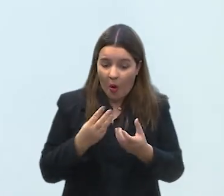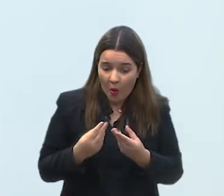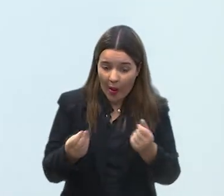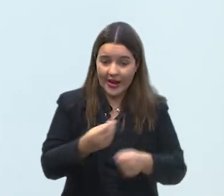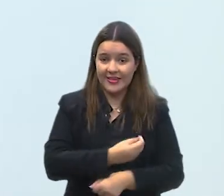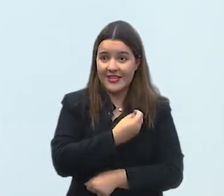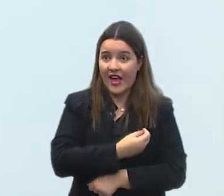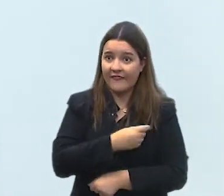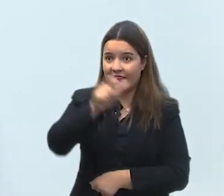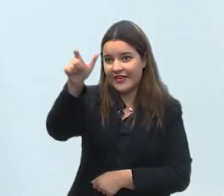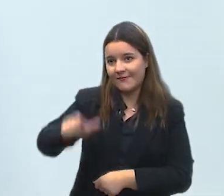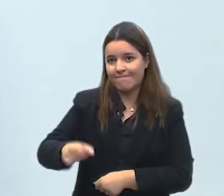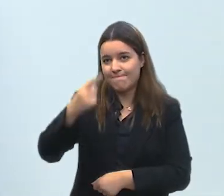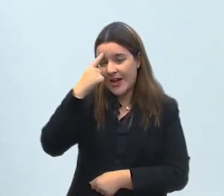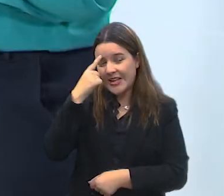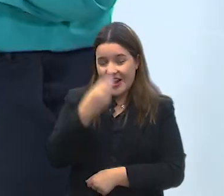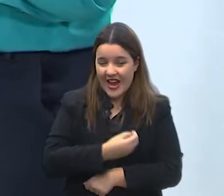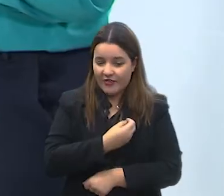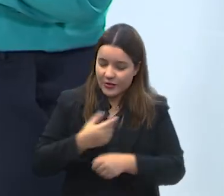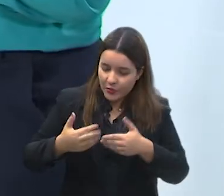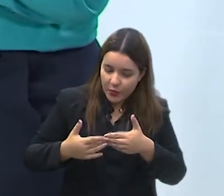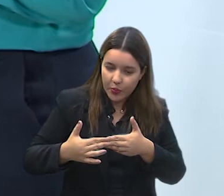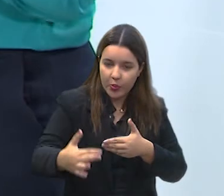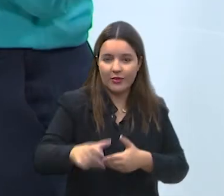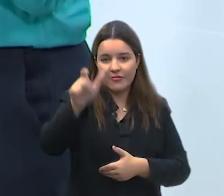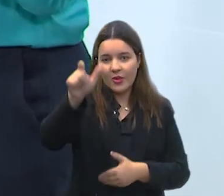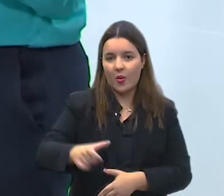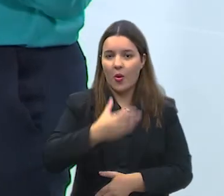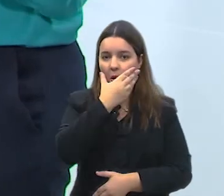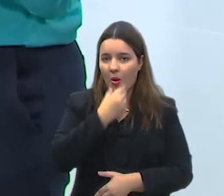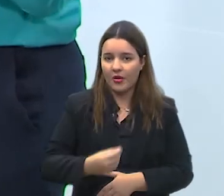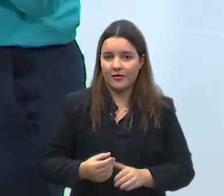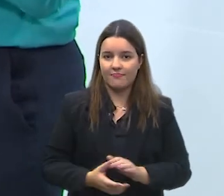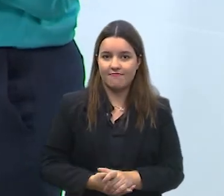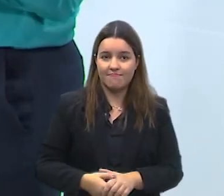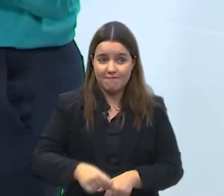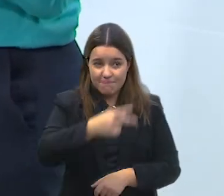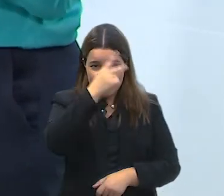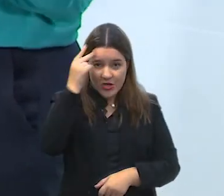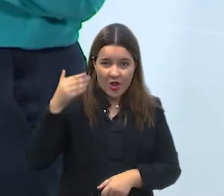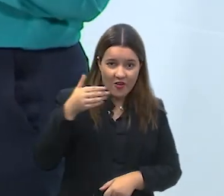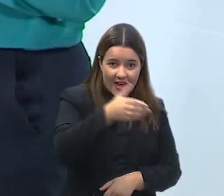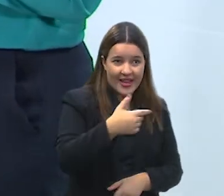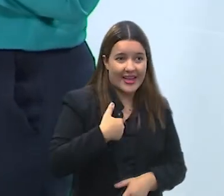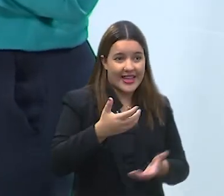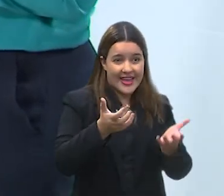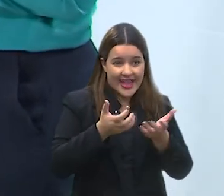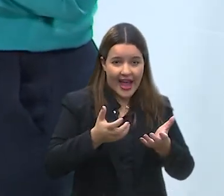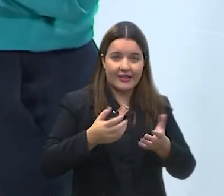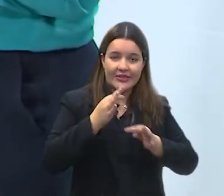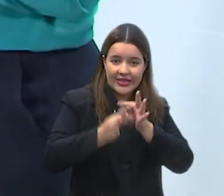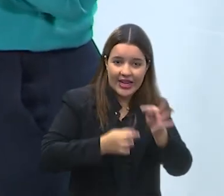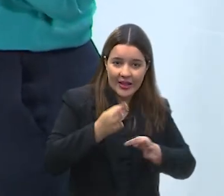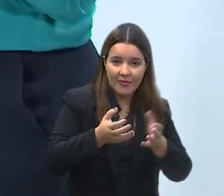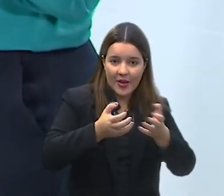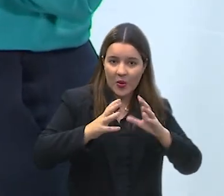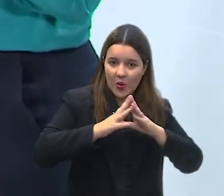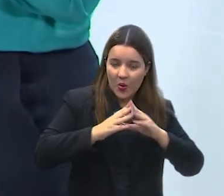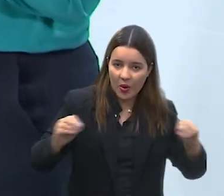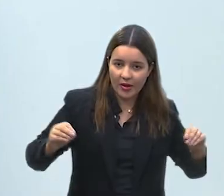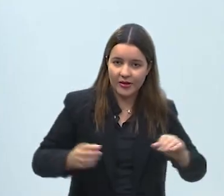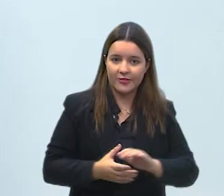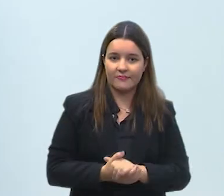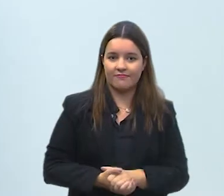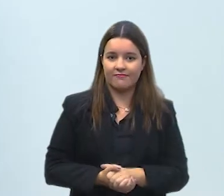falou, na longevidade mesmo, né? Quem vai ao médico quer tratamento, quer cura, né, doutor? Tem que ir.